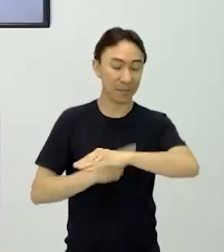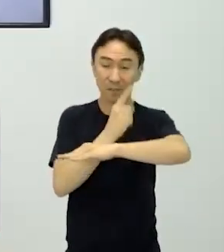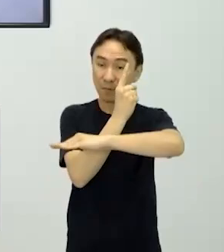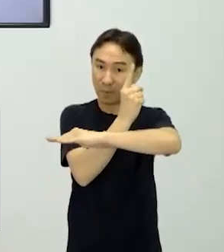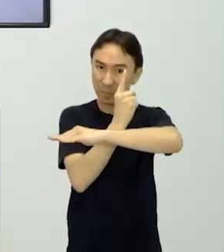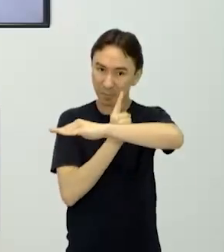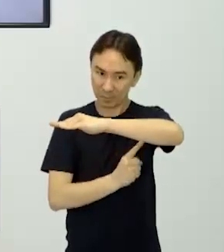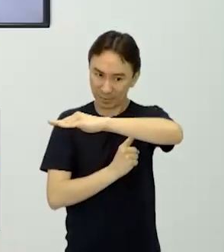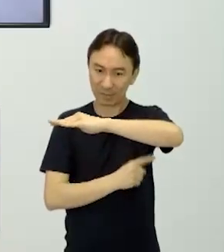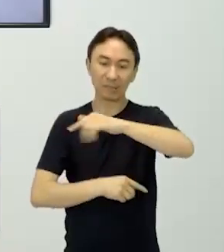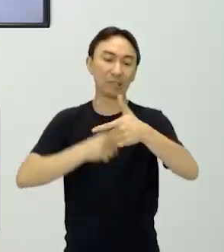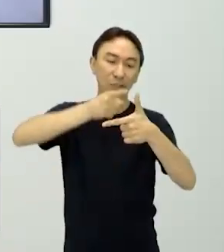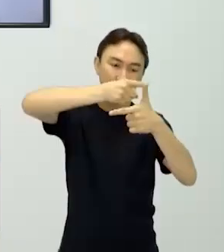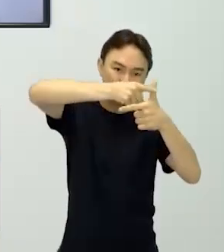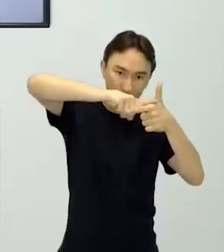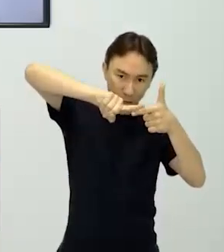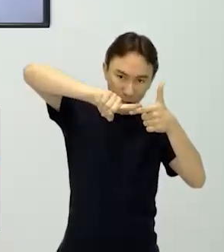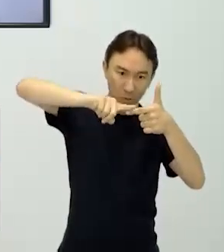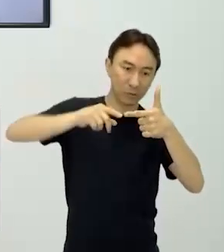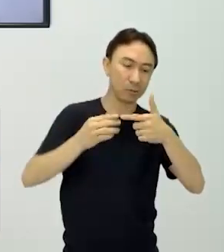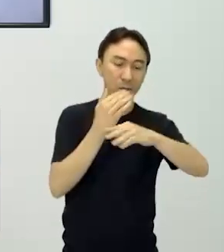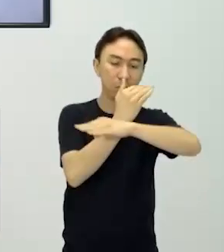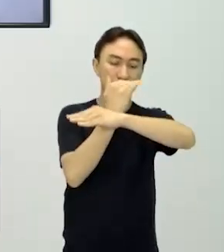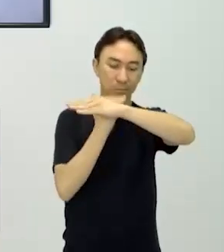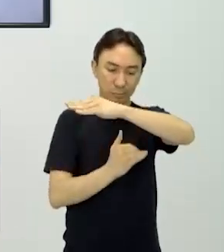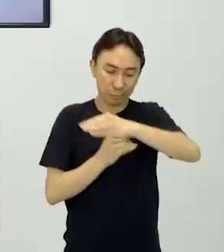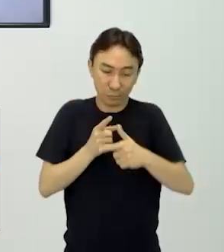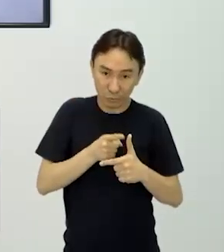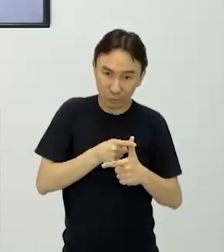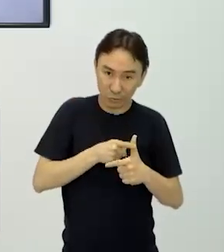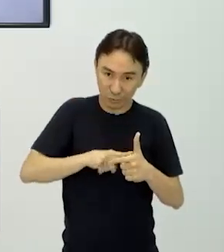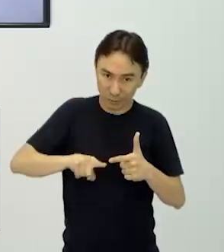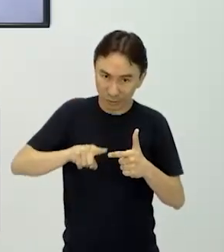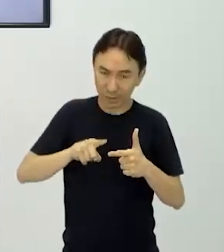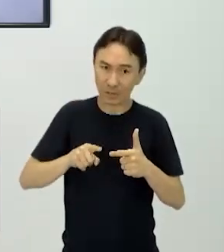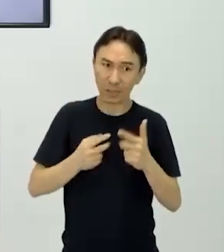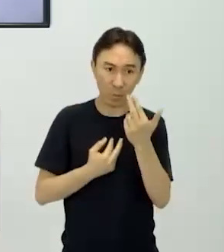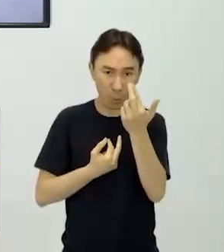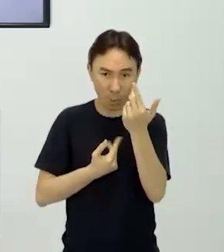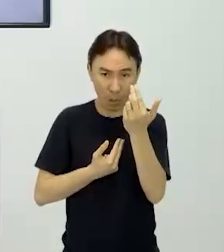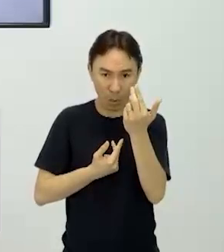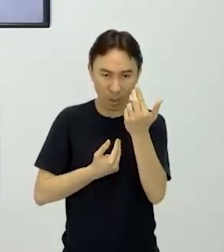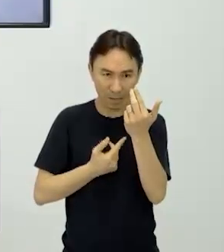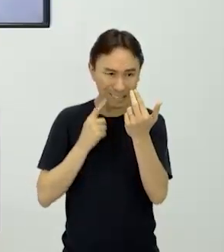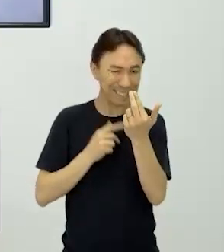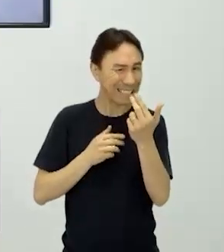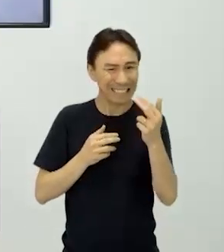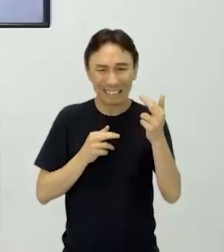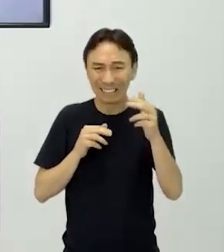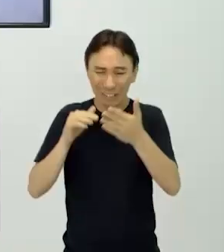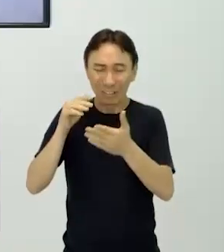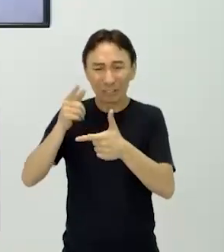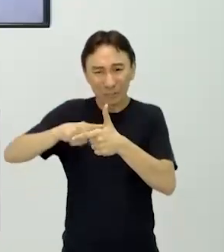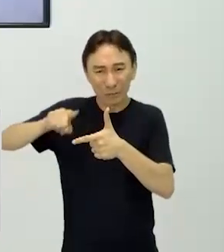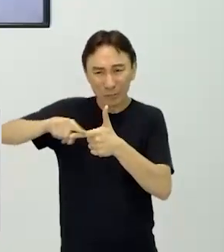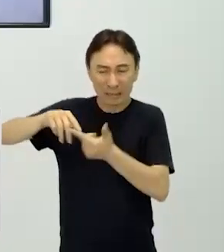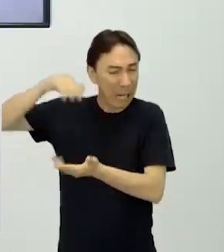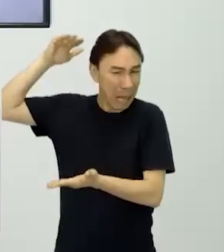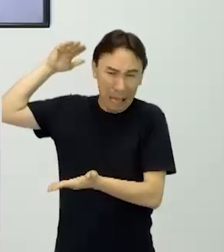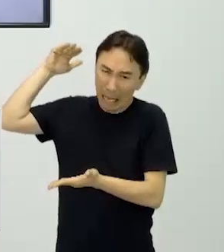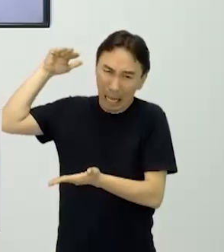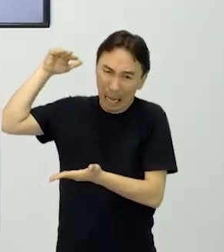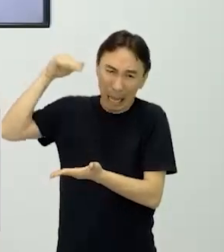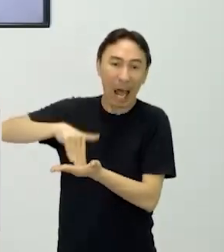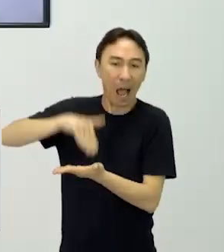divide os dois números, tanto de cima quanto de baixo, pelo mesmo divisor, até não dá mais para dividir. Aí a gente reduz